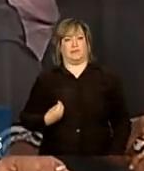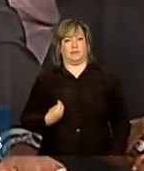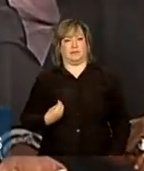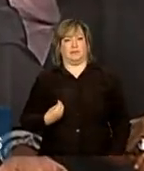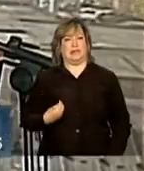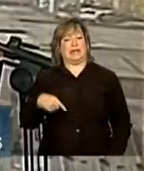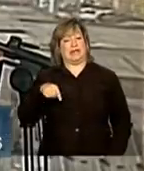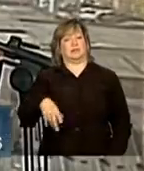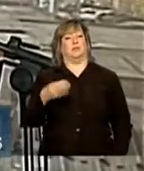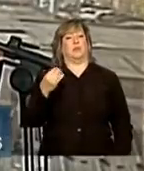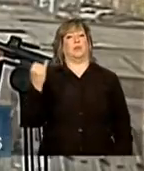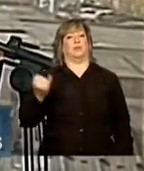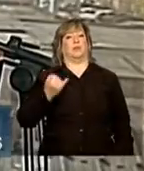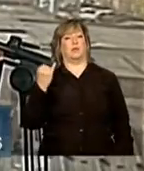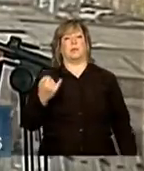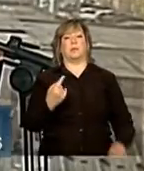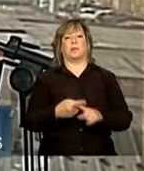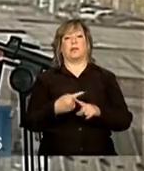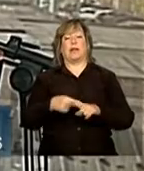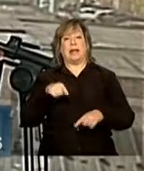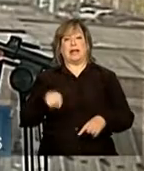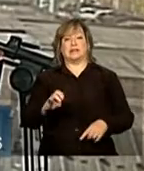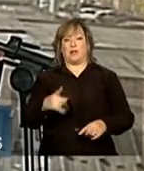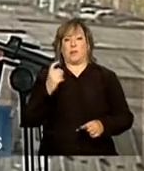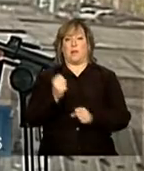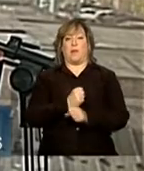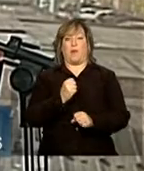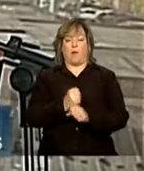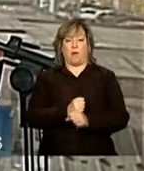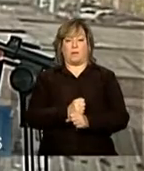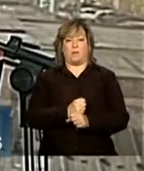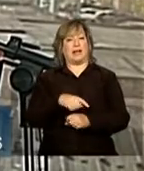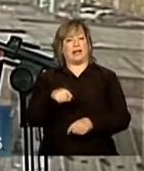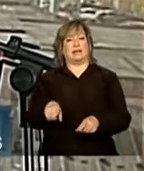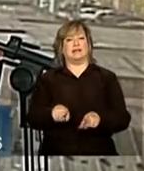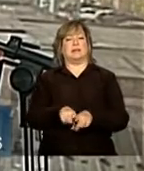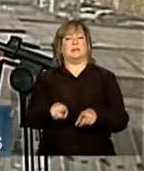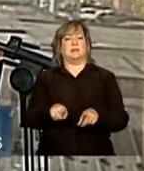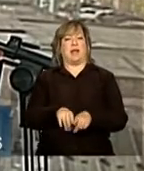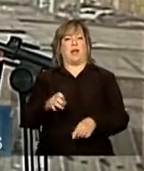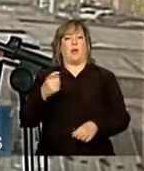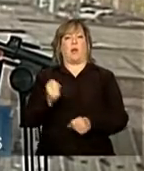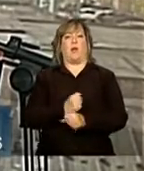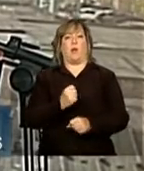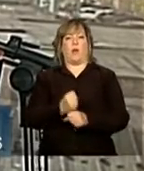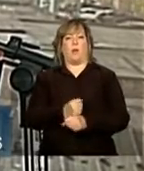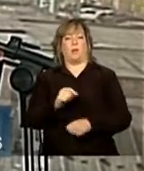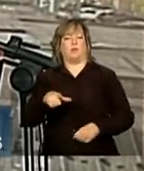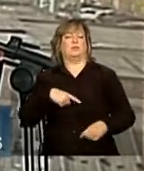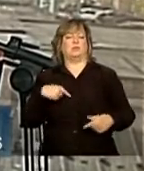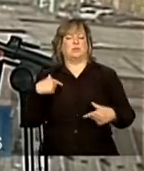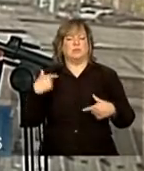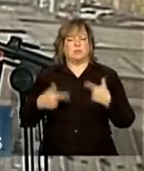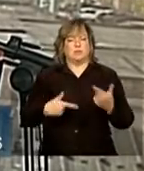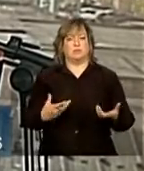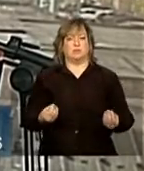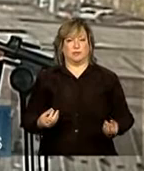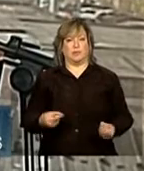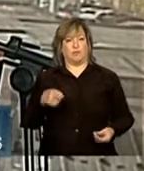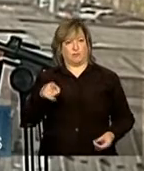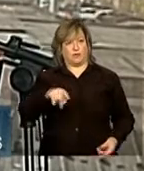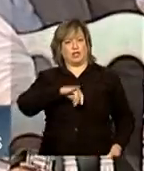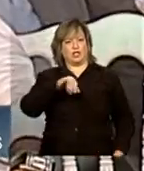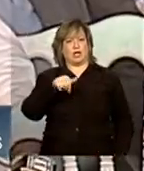E isso é muito importante, porque essa é uma obra, e aí também, né, Jacques, é uma obra pela qual você lutou muito.